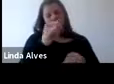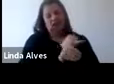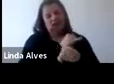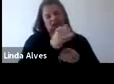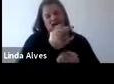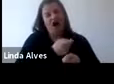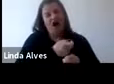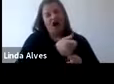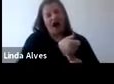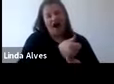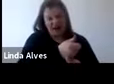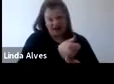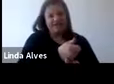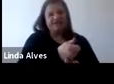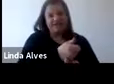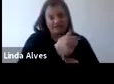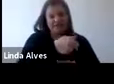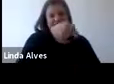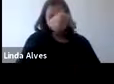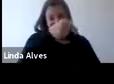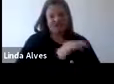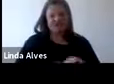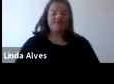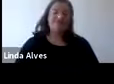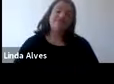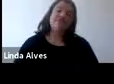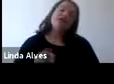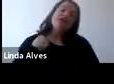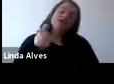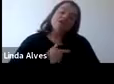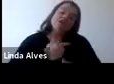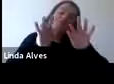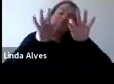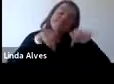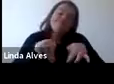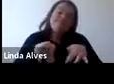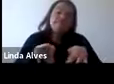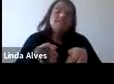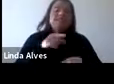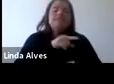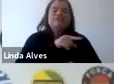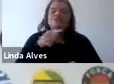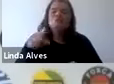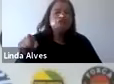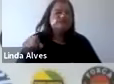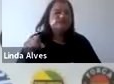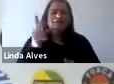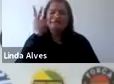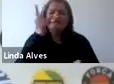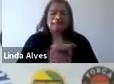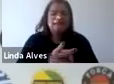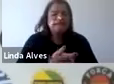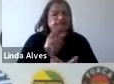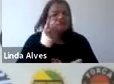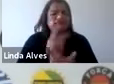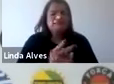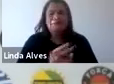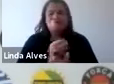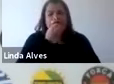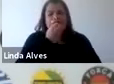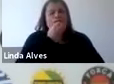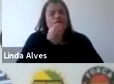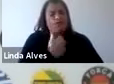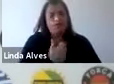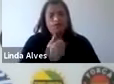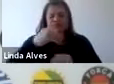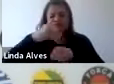Certo. Meu querido, vamos ficando por aqui. Como sempre, você não passa incólume, né? Você não passa em branco aqui pela nossa live,